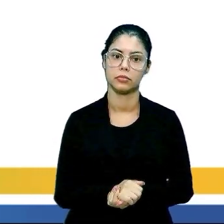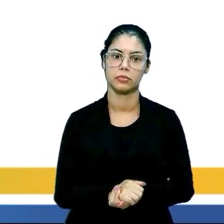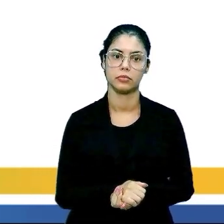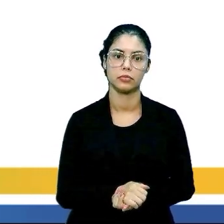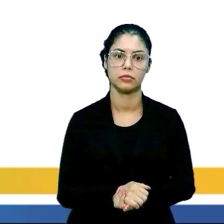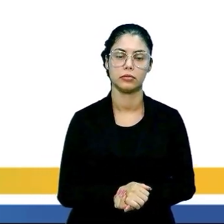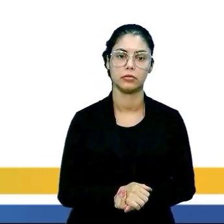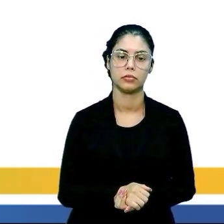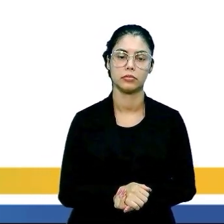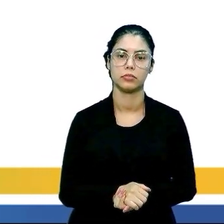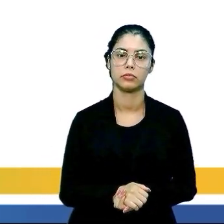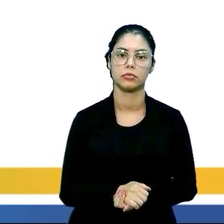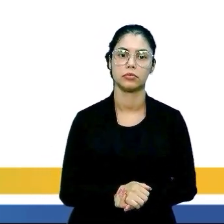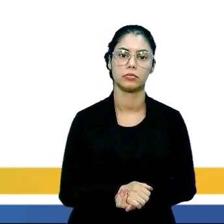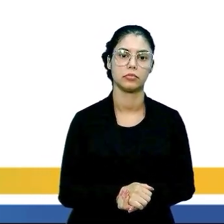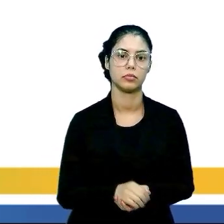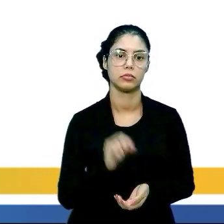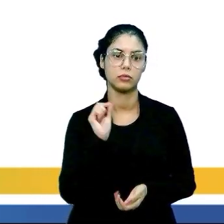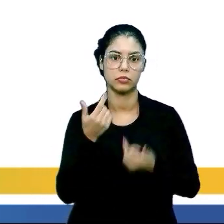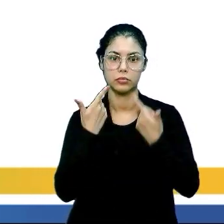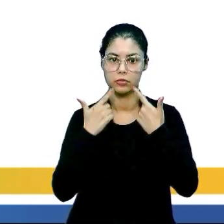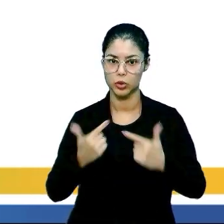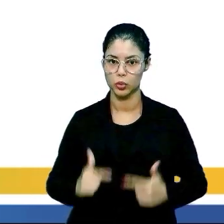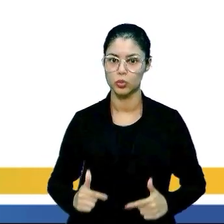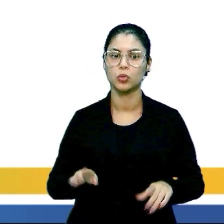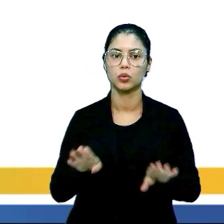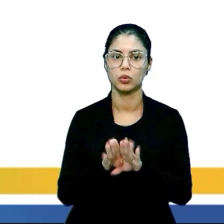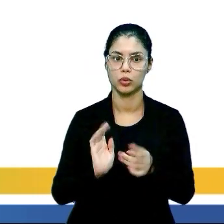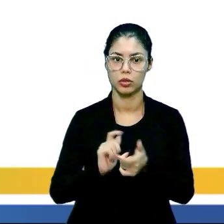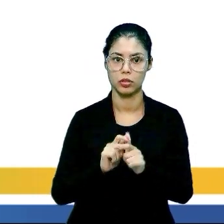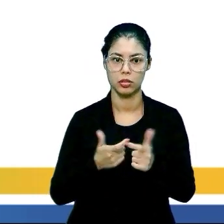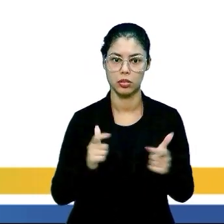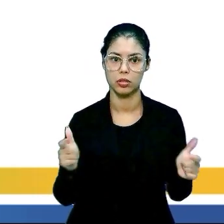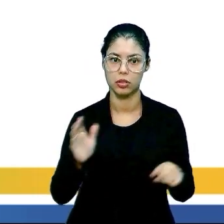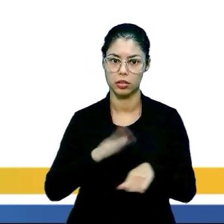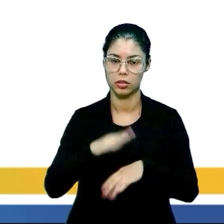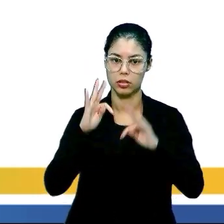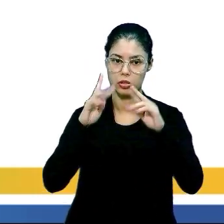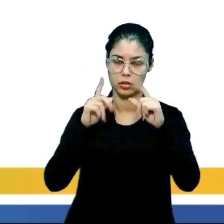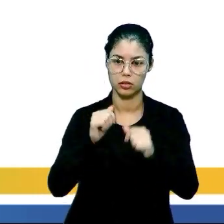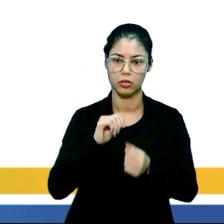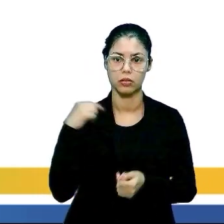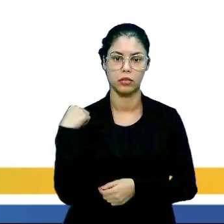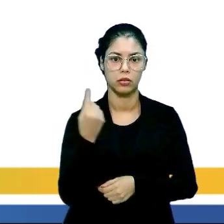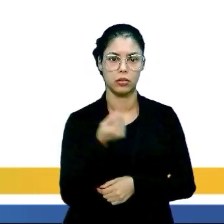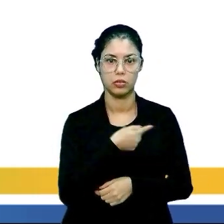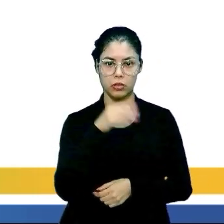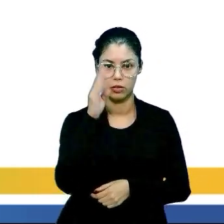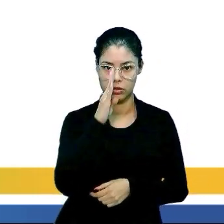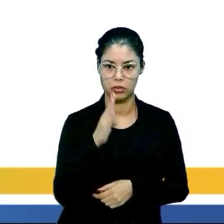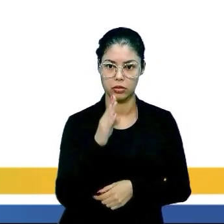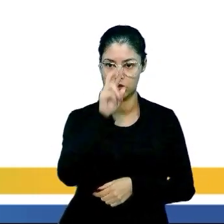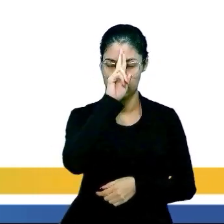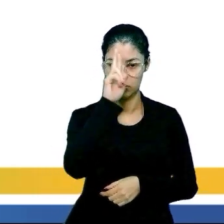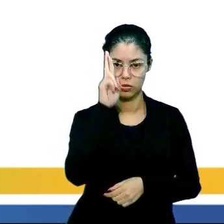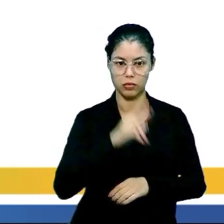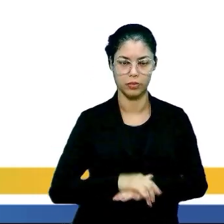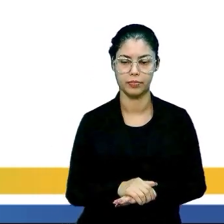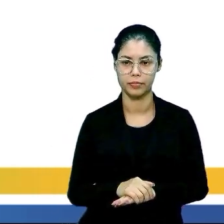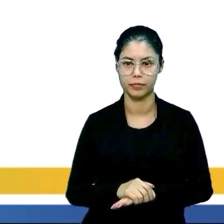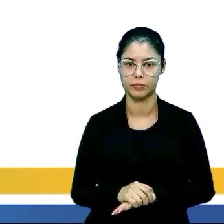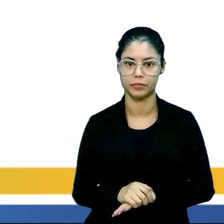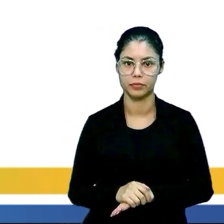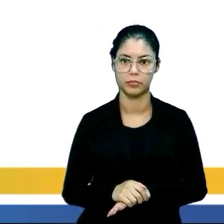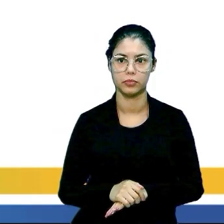E aí, o que resulta numa linguagem mais revolucionária e mais inventiva de